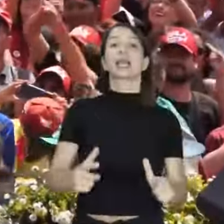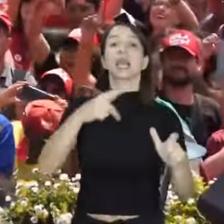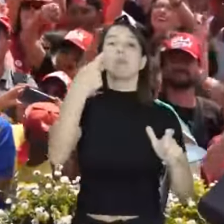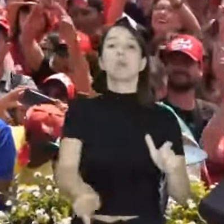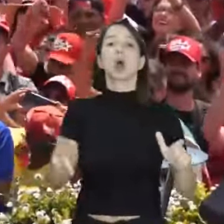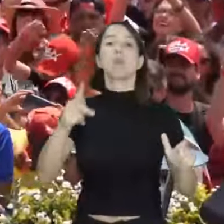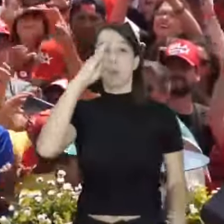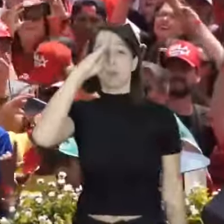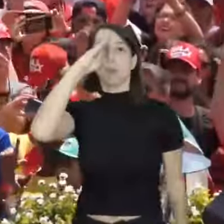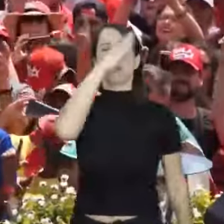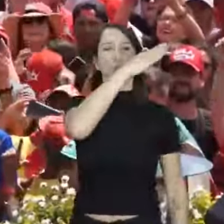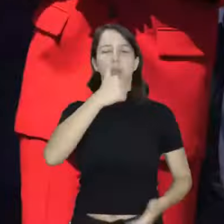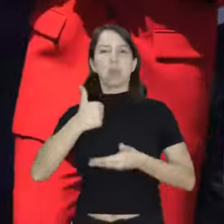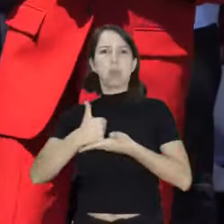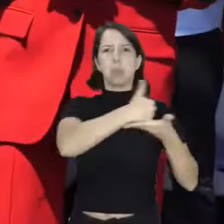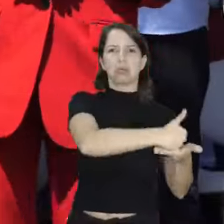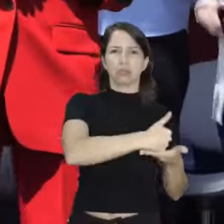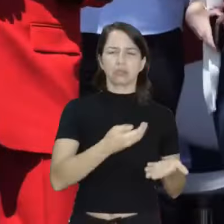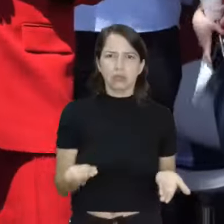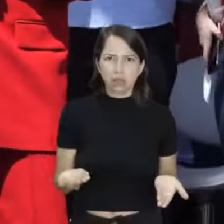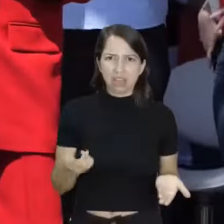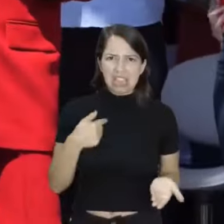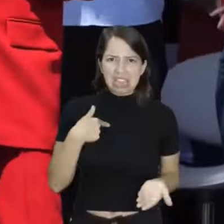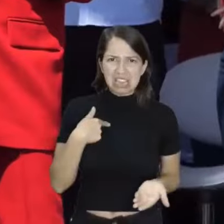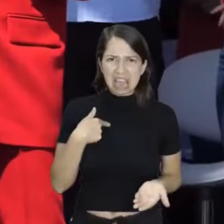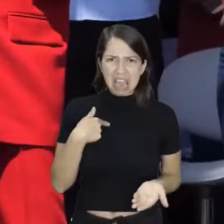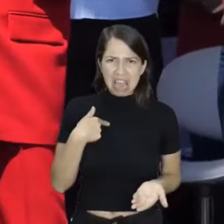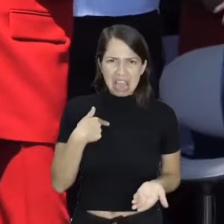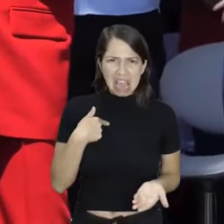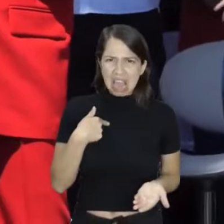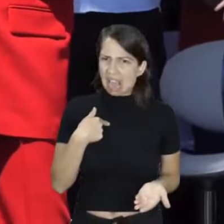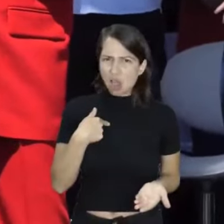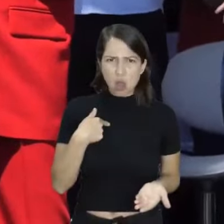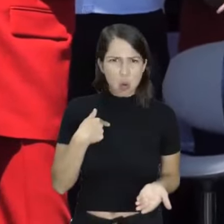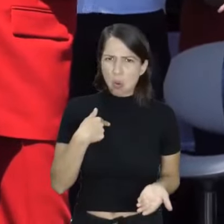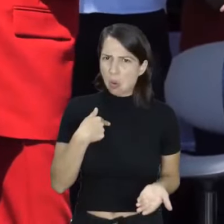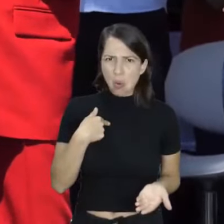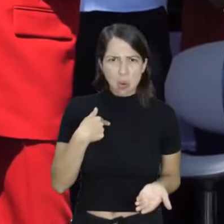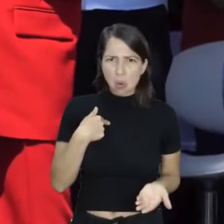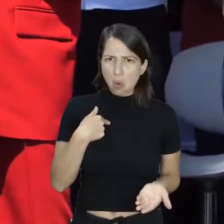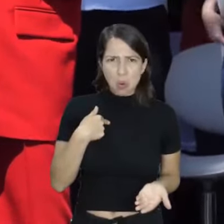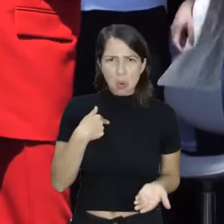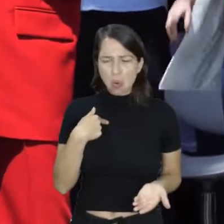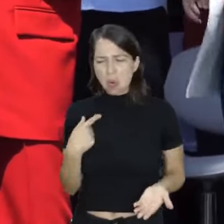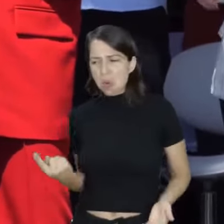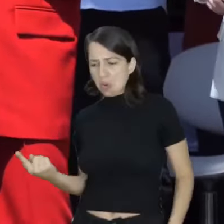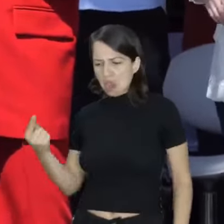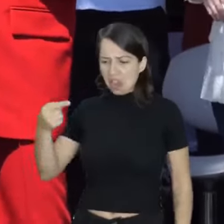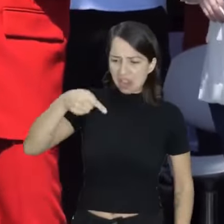E que eu não seria bem recebido aqui.